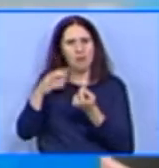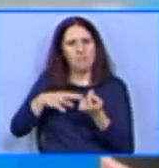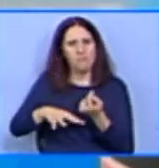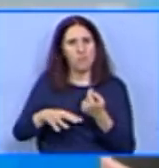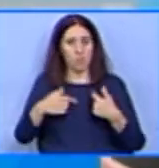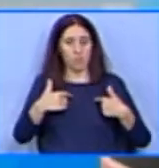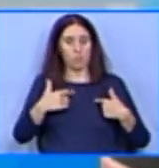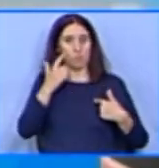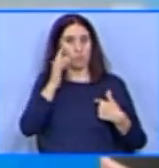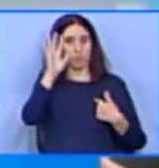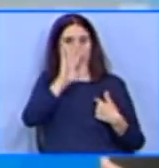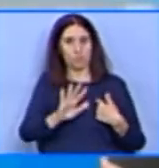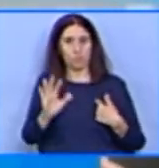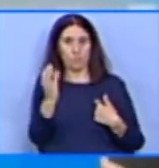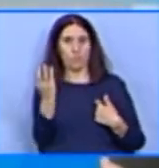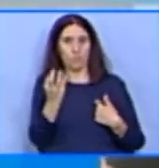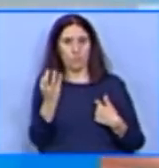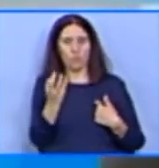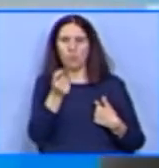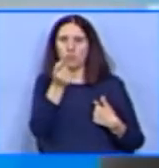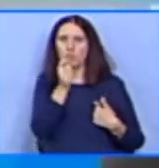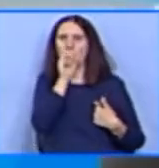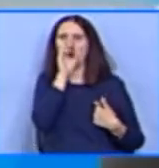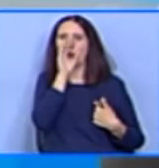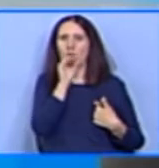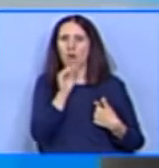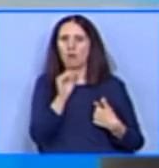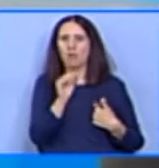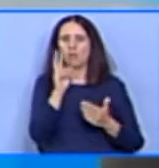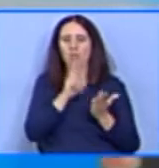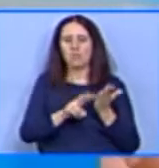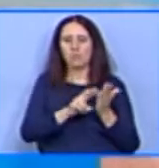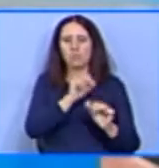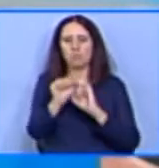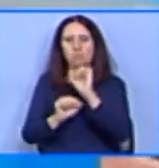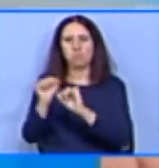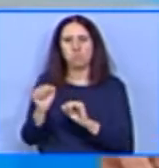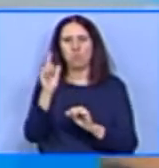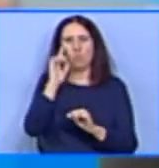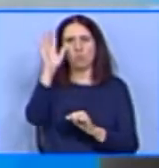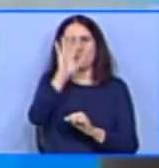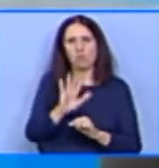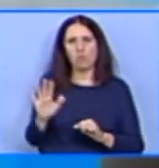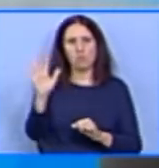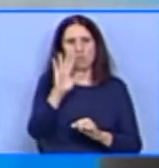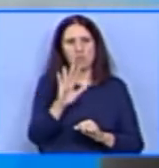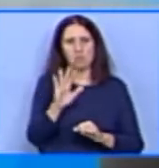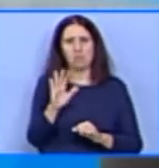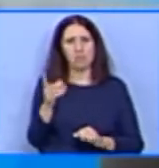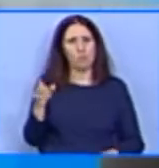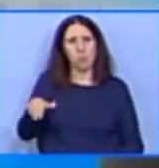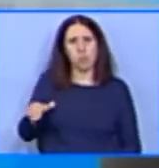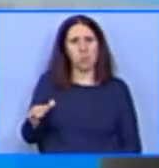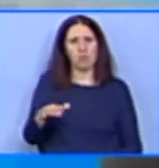andei lá pelo Oriente e percebi um bocadinho de algumas das literaturas do Oriente, são anões